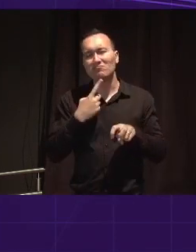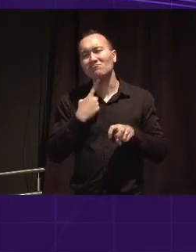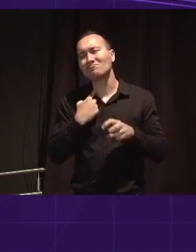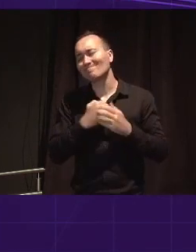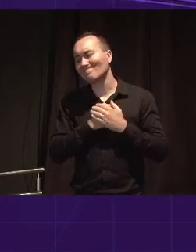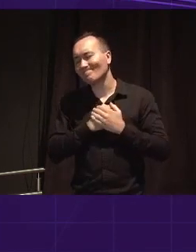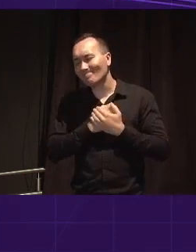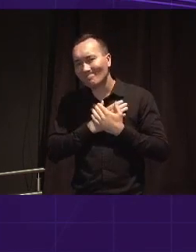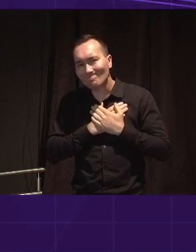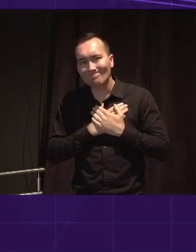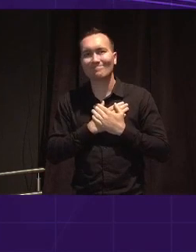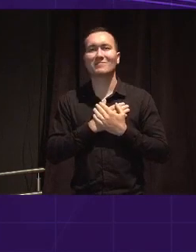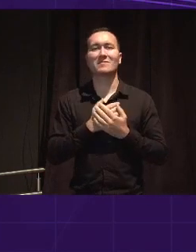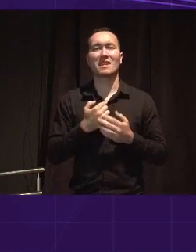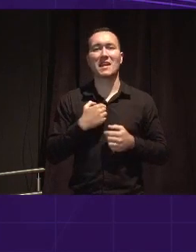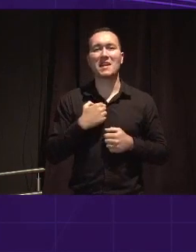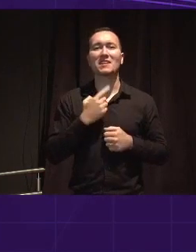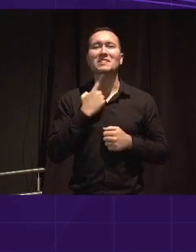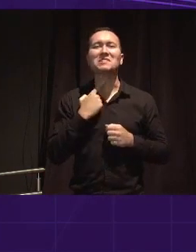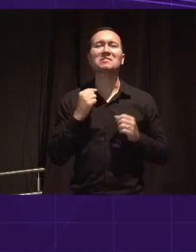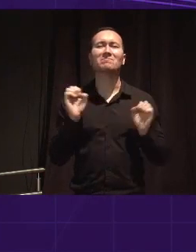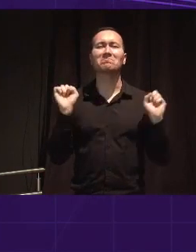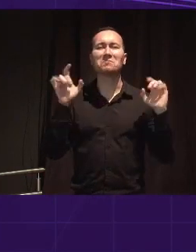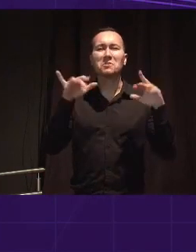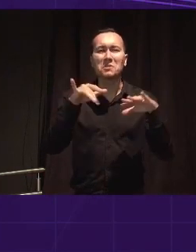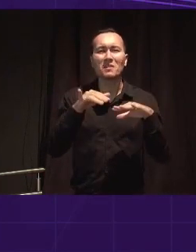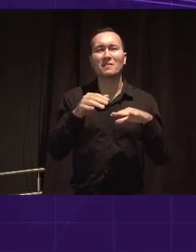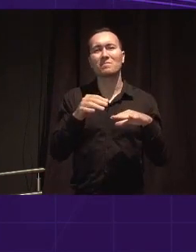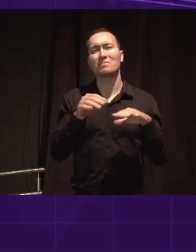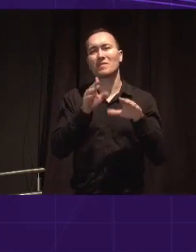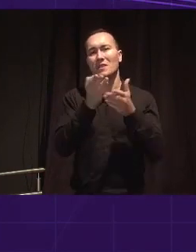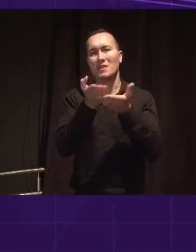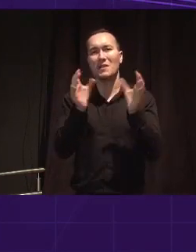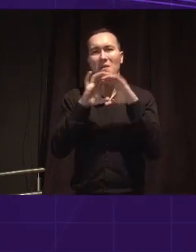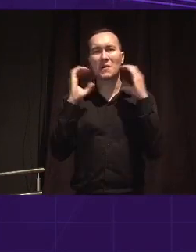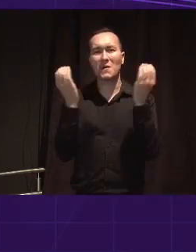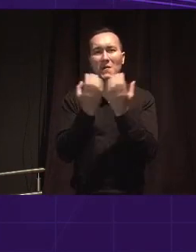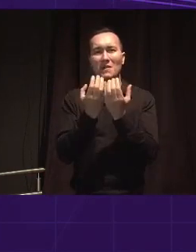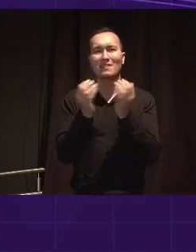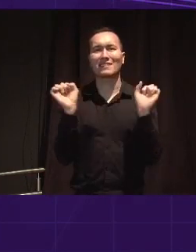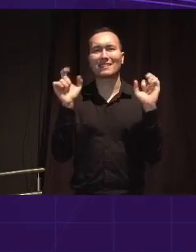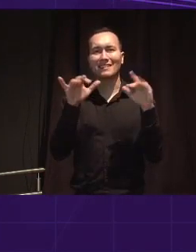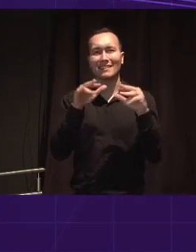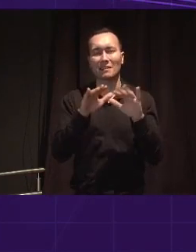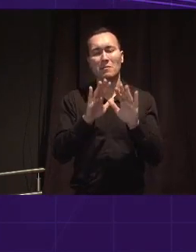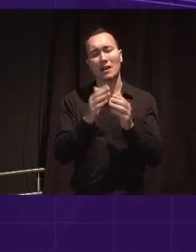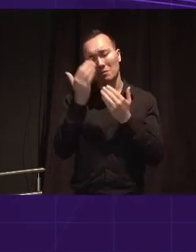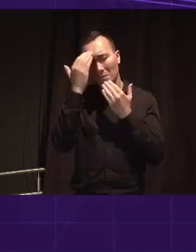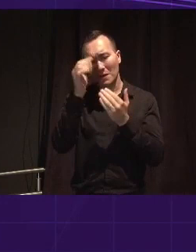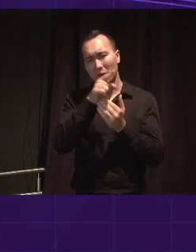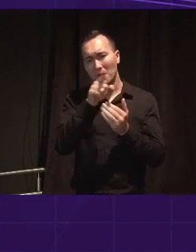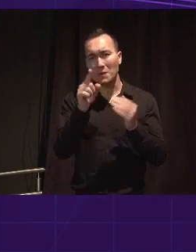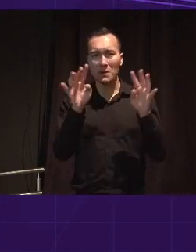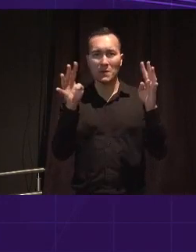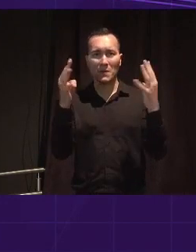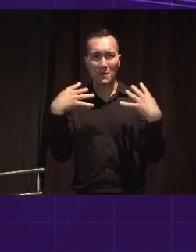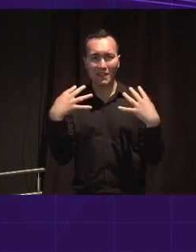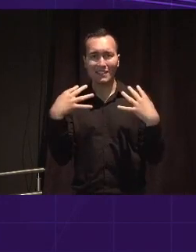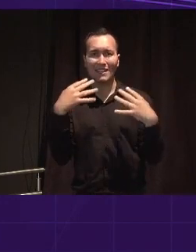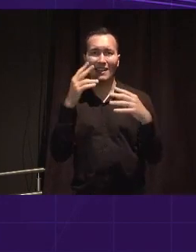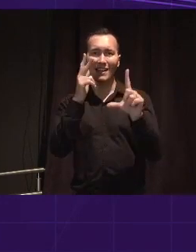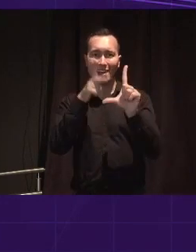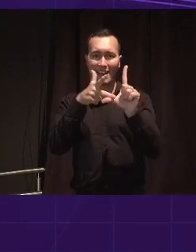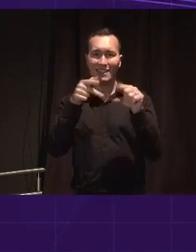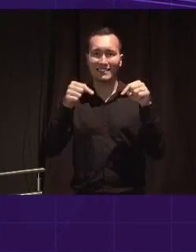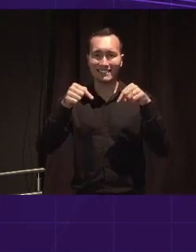Di. Amo estar junto nos eventos presenciais. Então, obrigada pela paciência em nos ouvir aqui no online. E eu espero que a